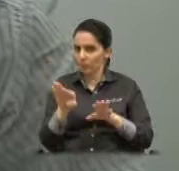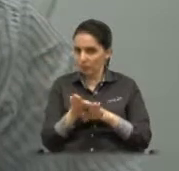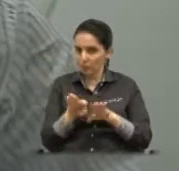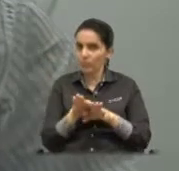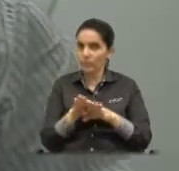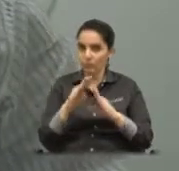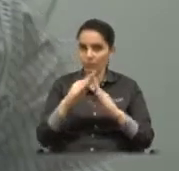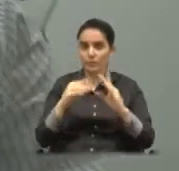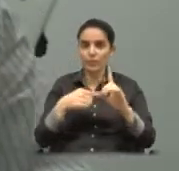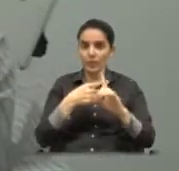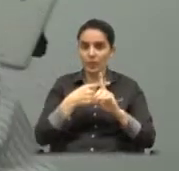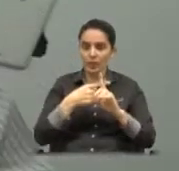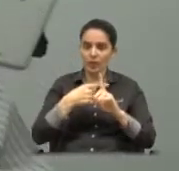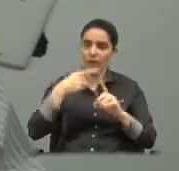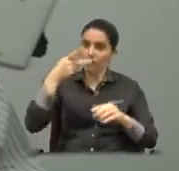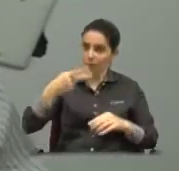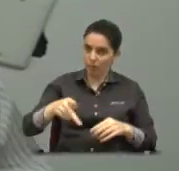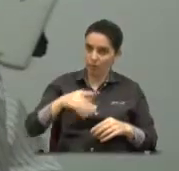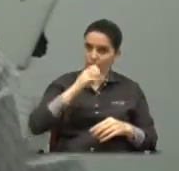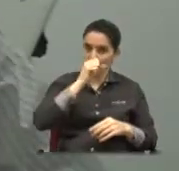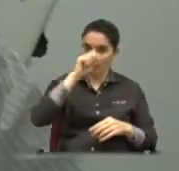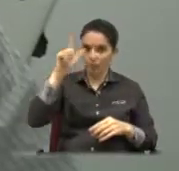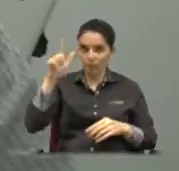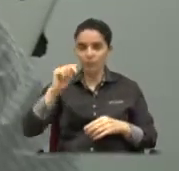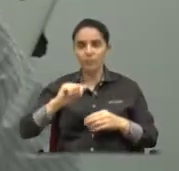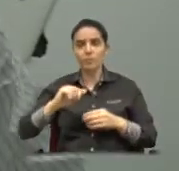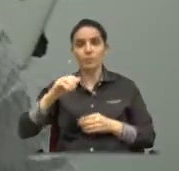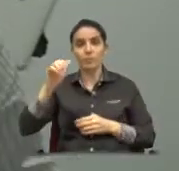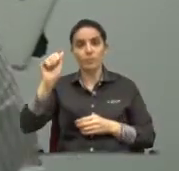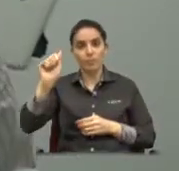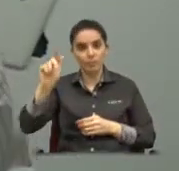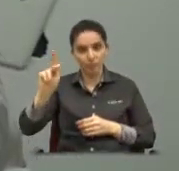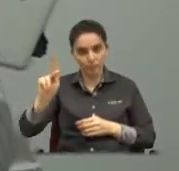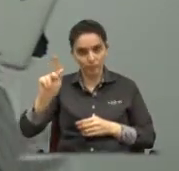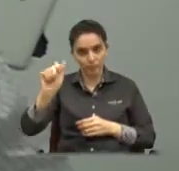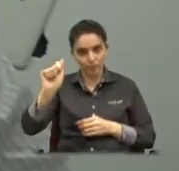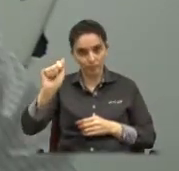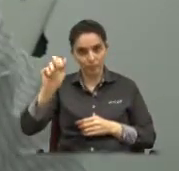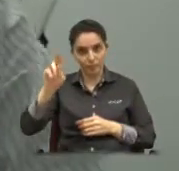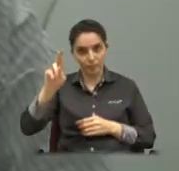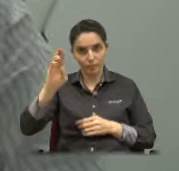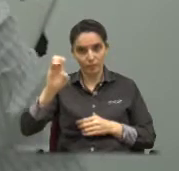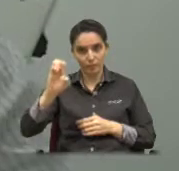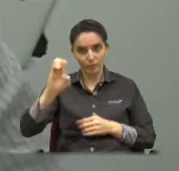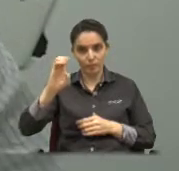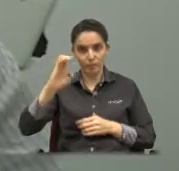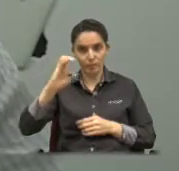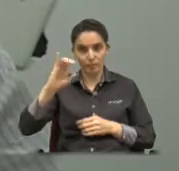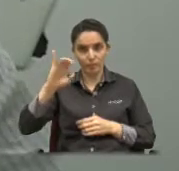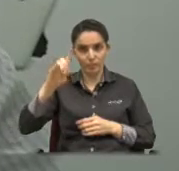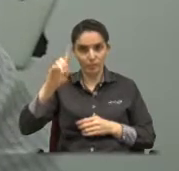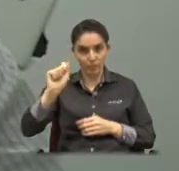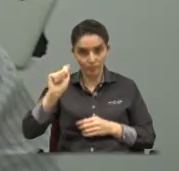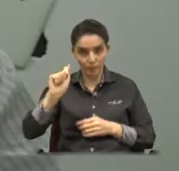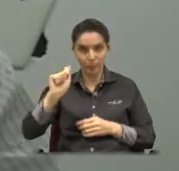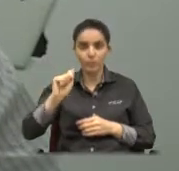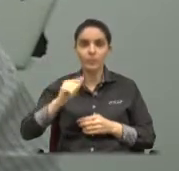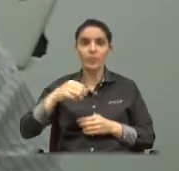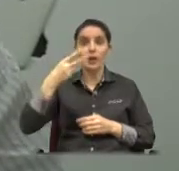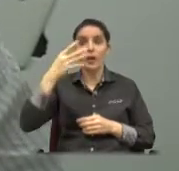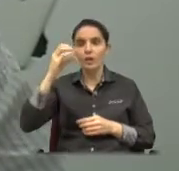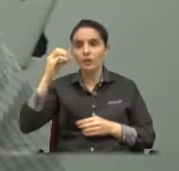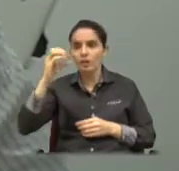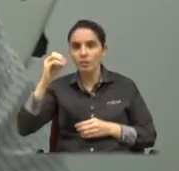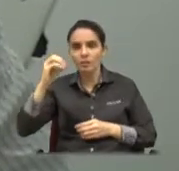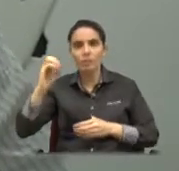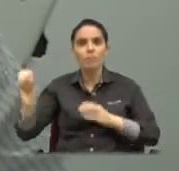aqui. E Nossa Senhora Aparecida está 300 anos, são 150 anos a mais. Quer dizer, é a